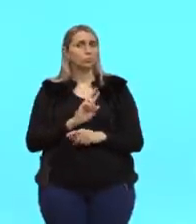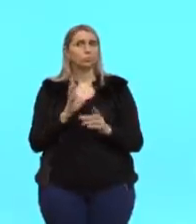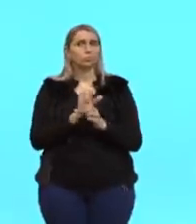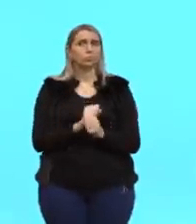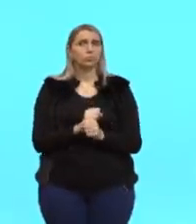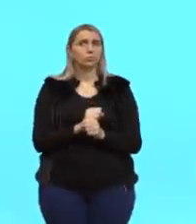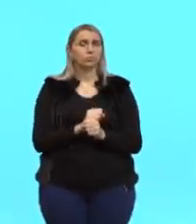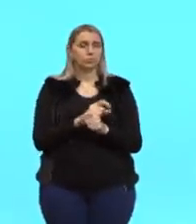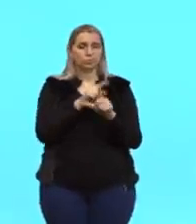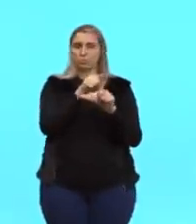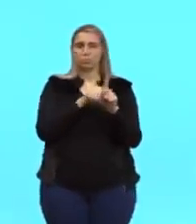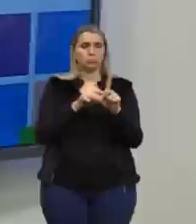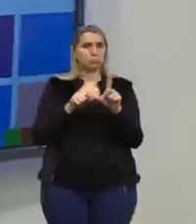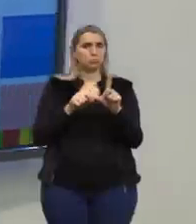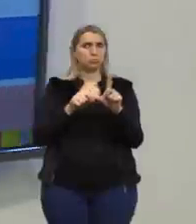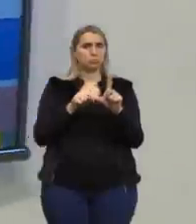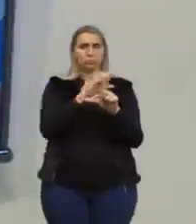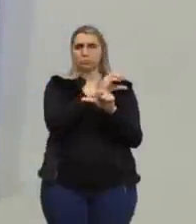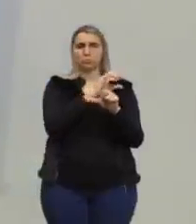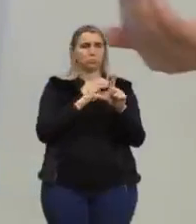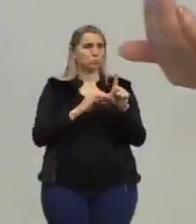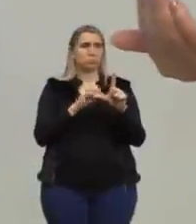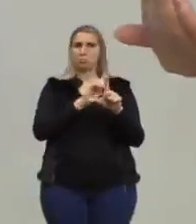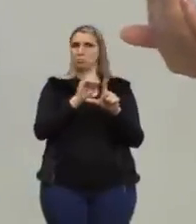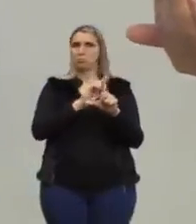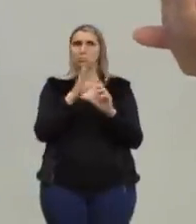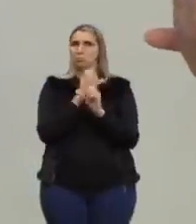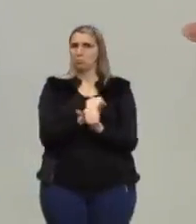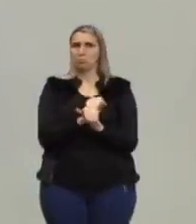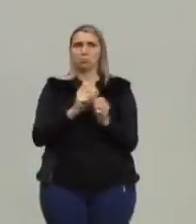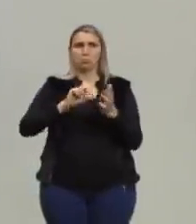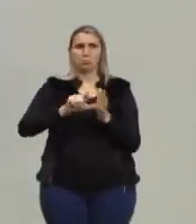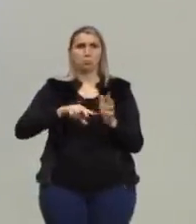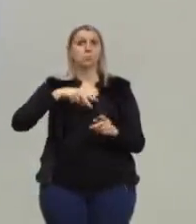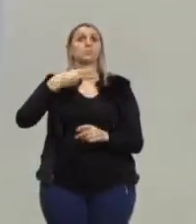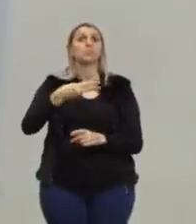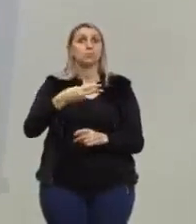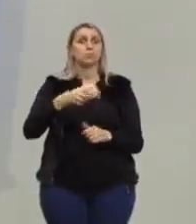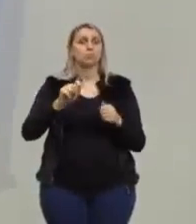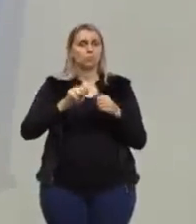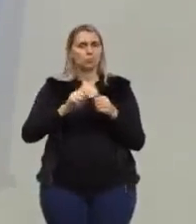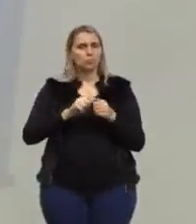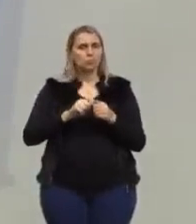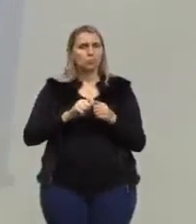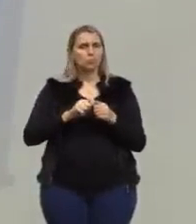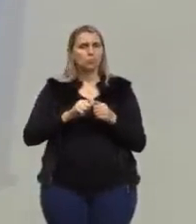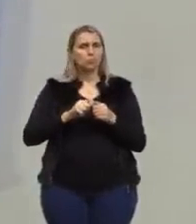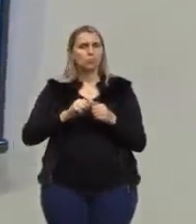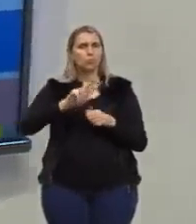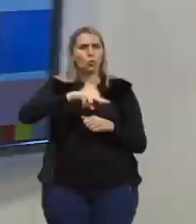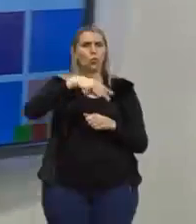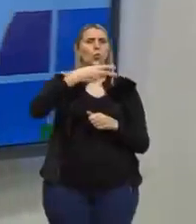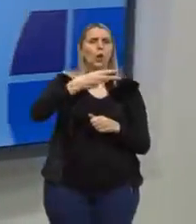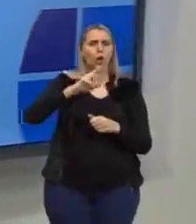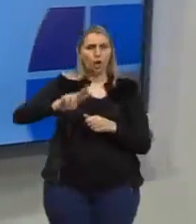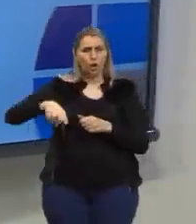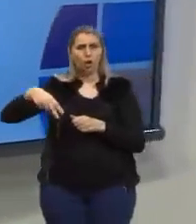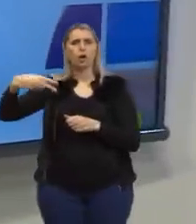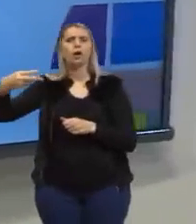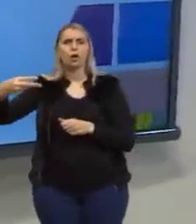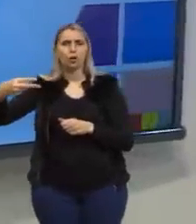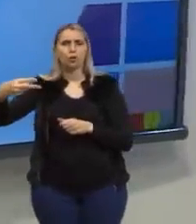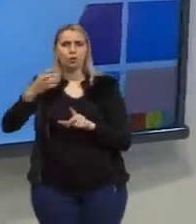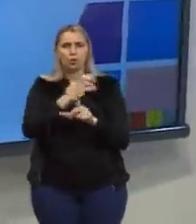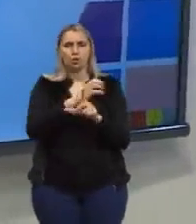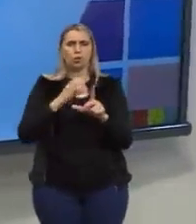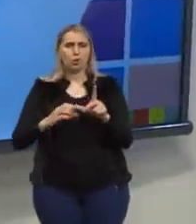dos catetos, eu não somo os catetos para depois elevar ao quadrado. Eu faço o quadrado do cateto, faço o quadrado do